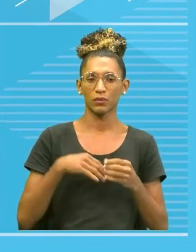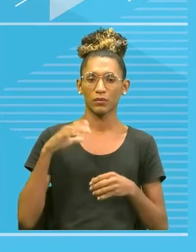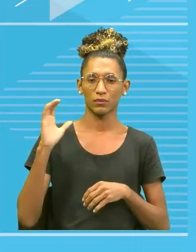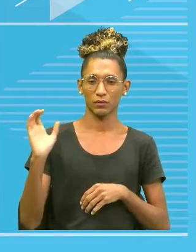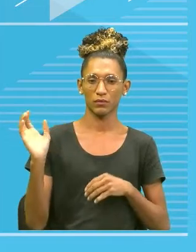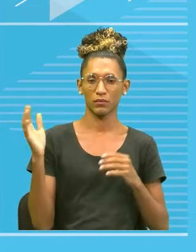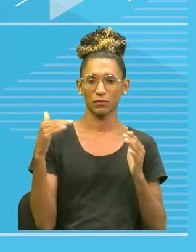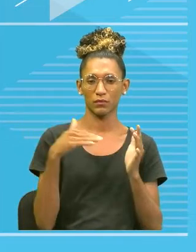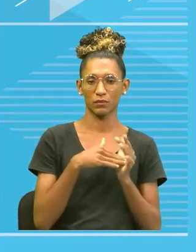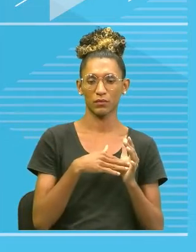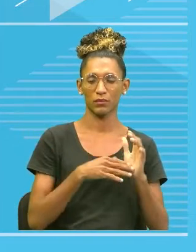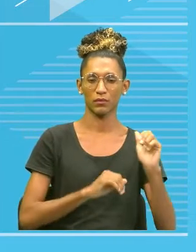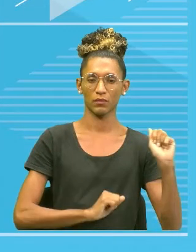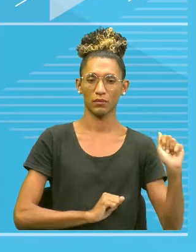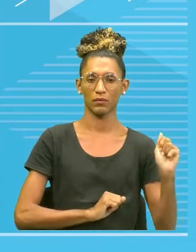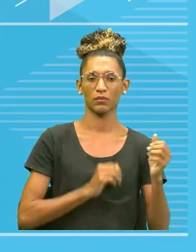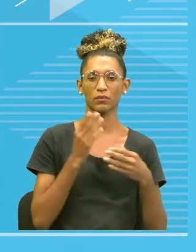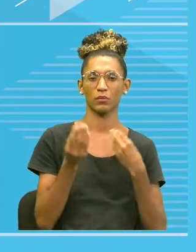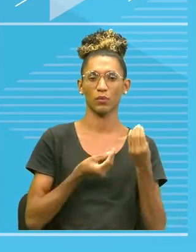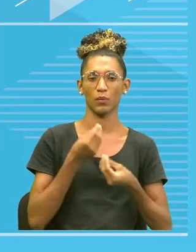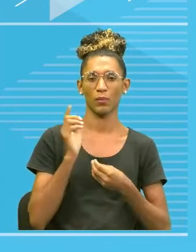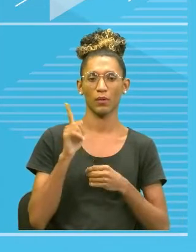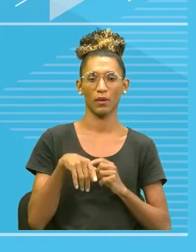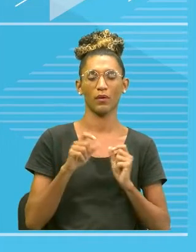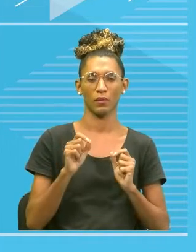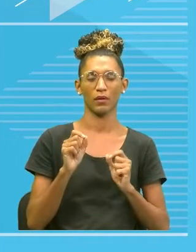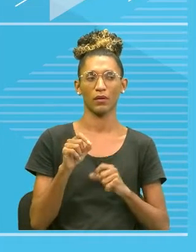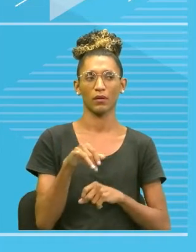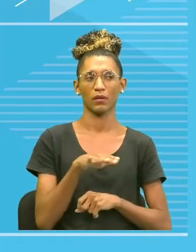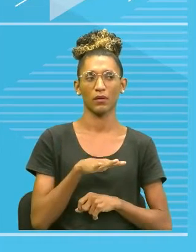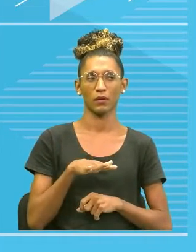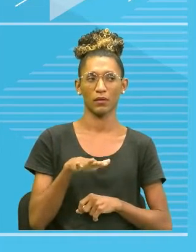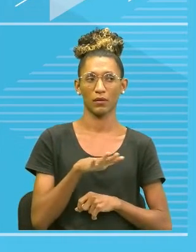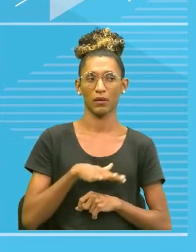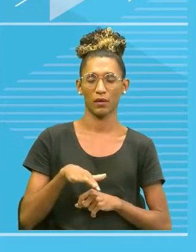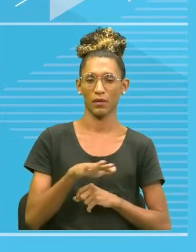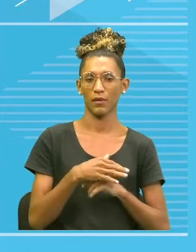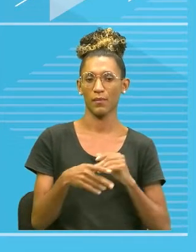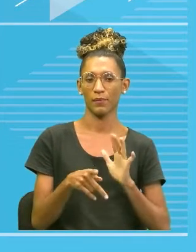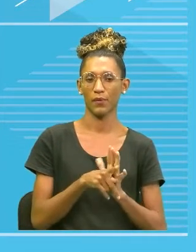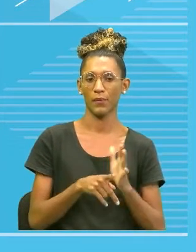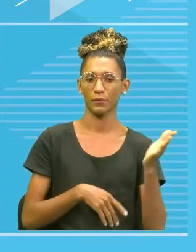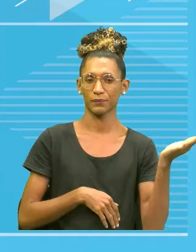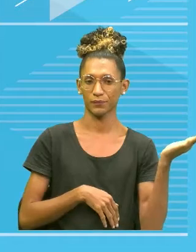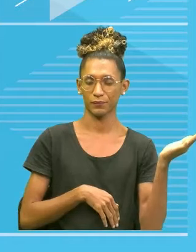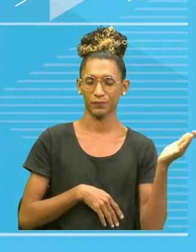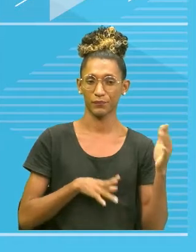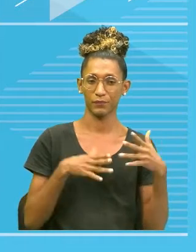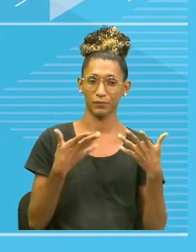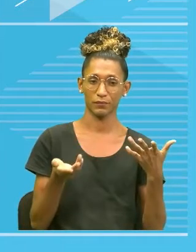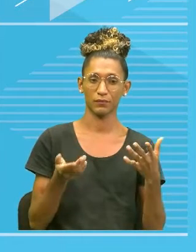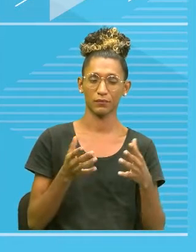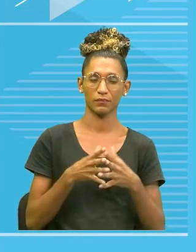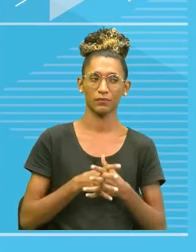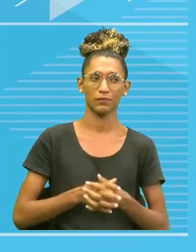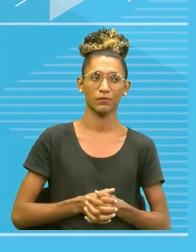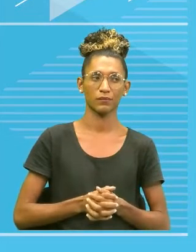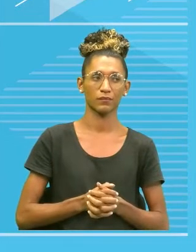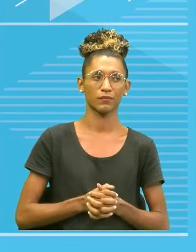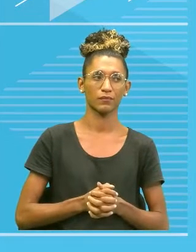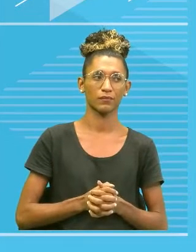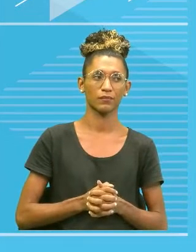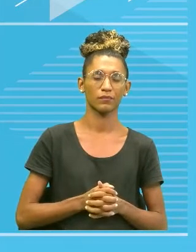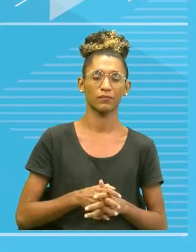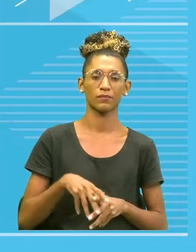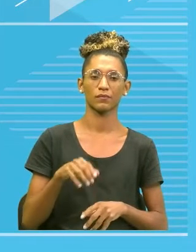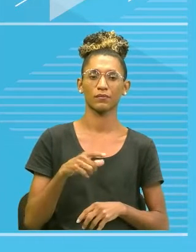e ir para A, é apenas essa região aqui. Então, essa parte onde